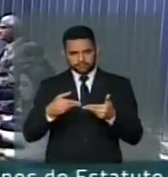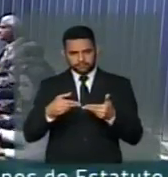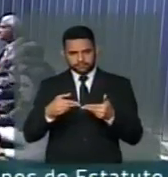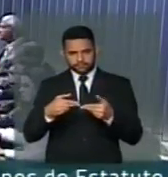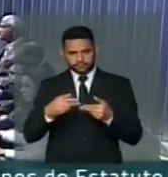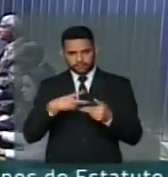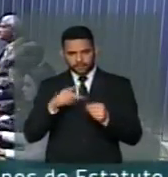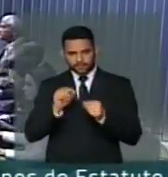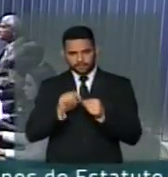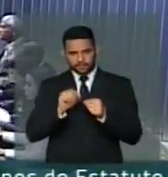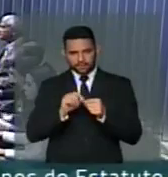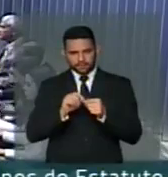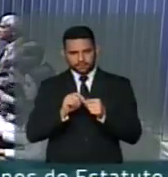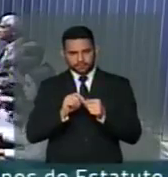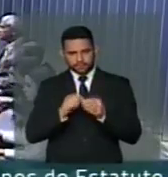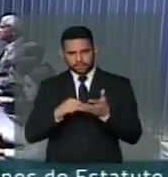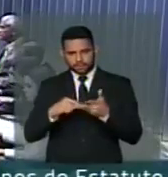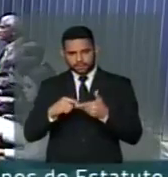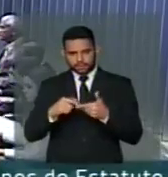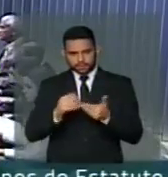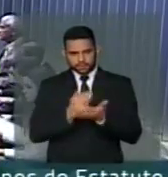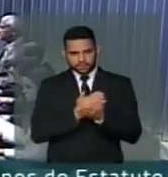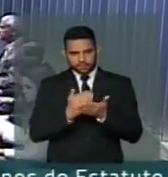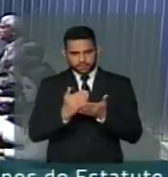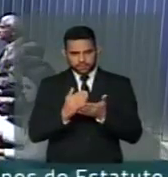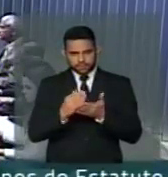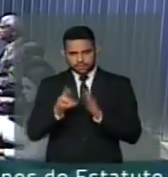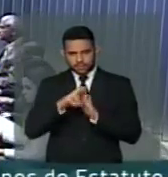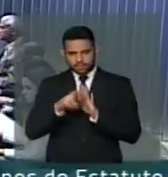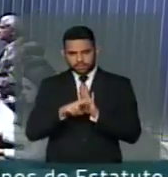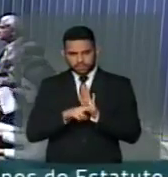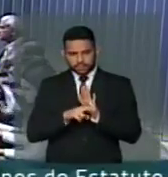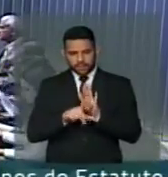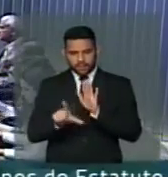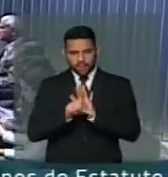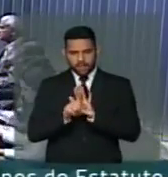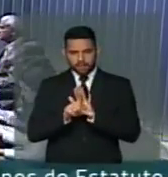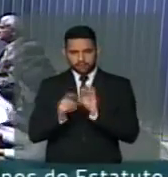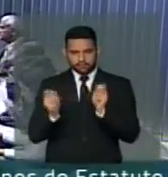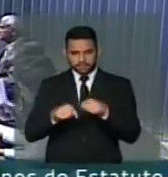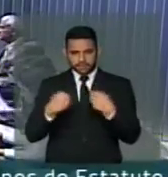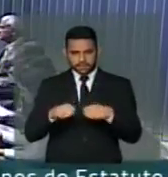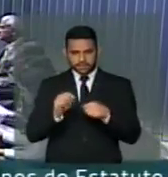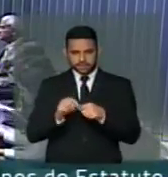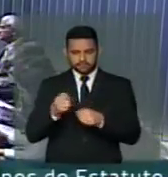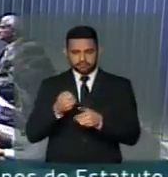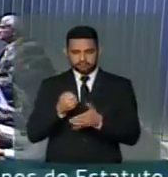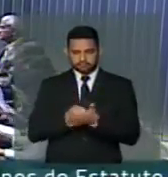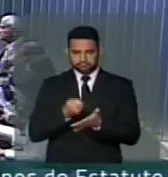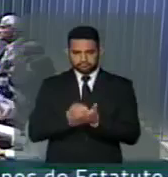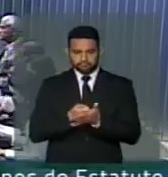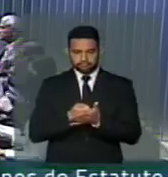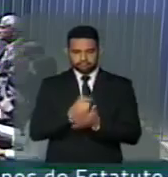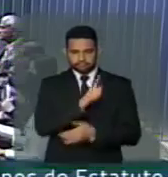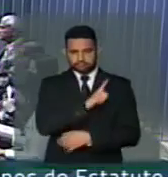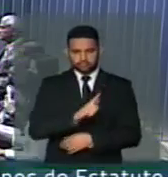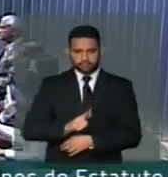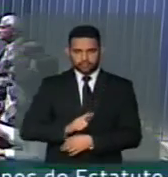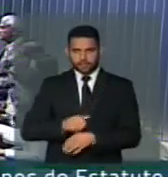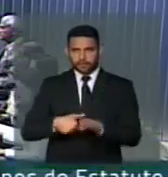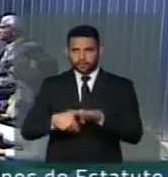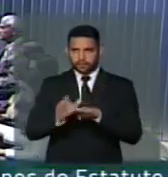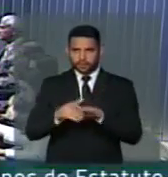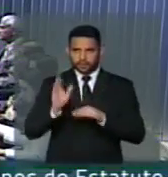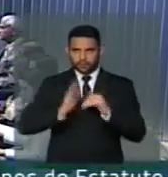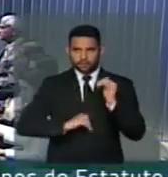infraconstitucionais, formam um arcabouço de princípios, diretrizes e normas legais que devem disciplinar a ação governamental e orientar